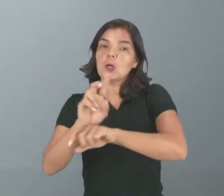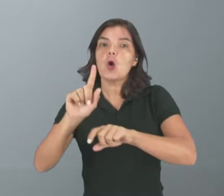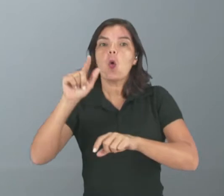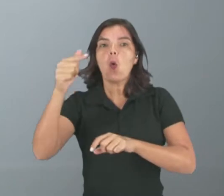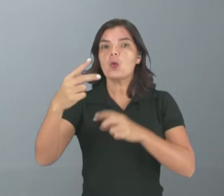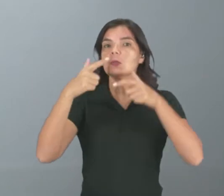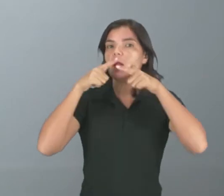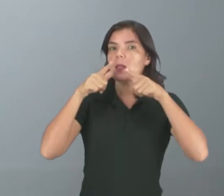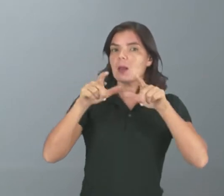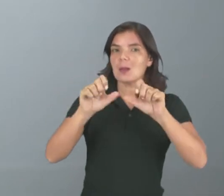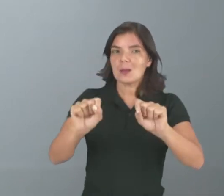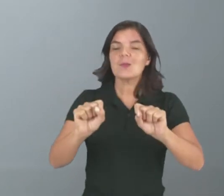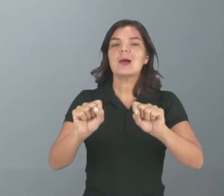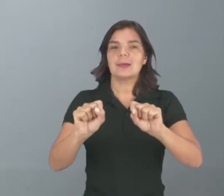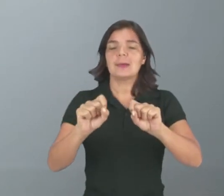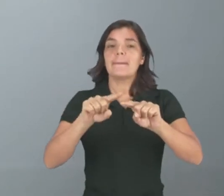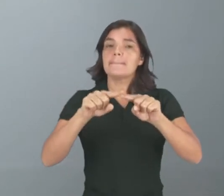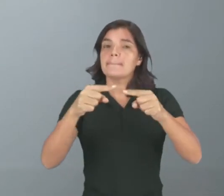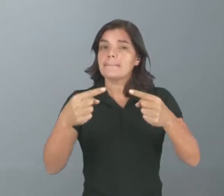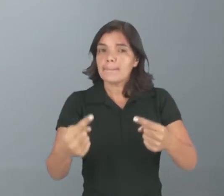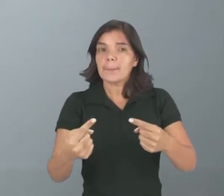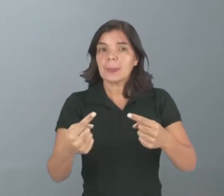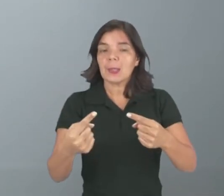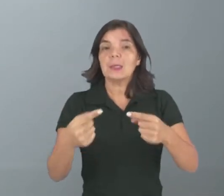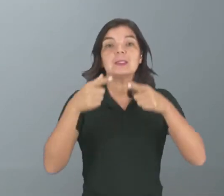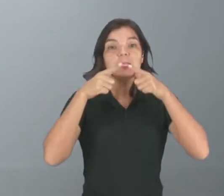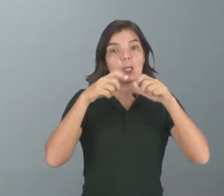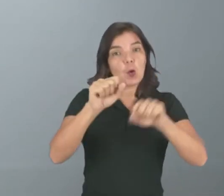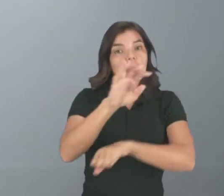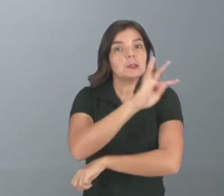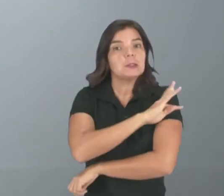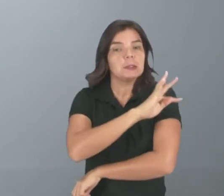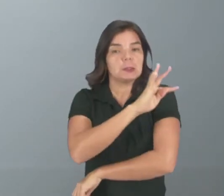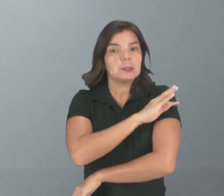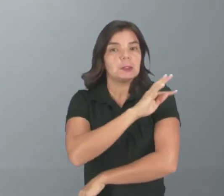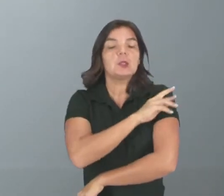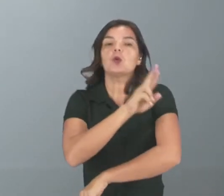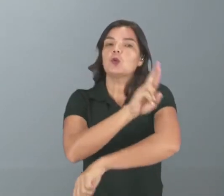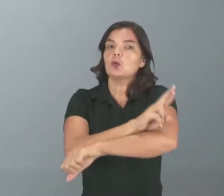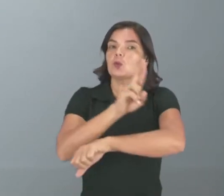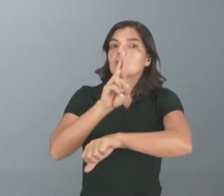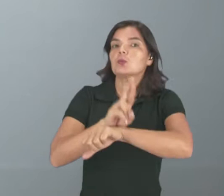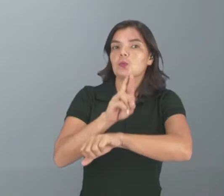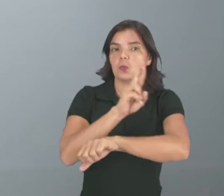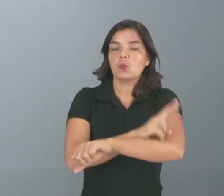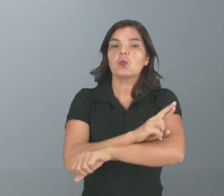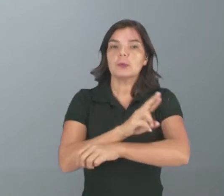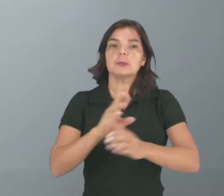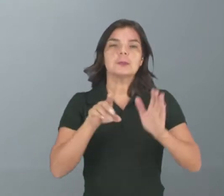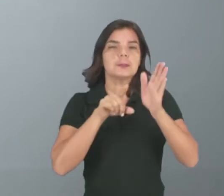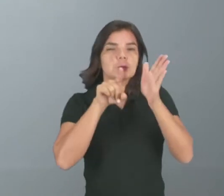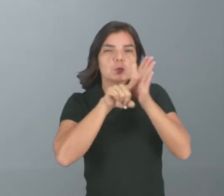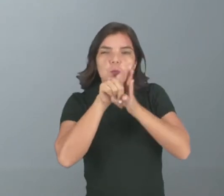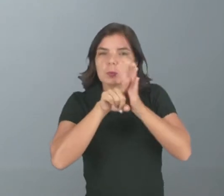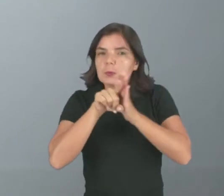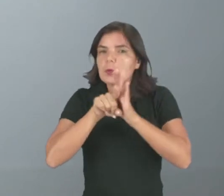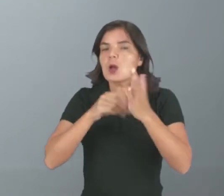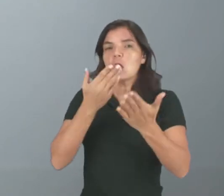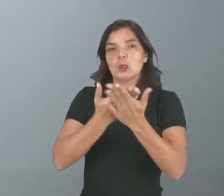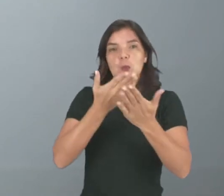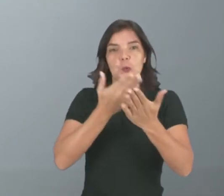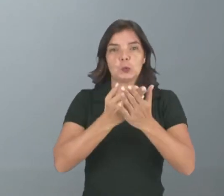outras linguagens, mas uma linguagem técnica do ensino religioso, por se tratar de uma ciência que estuda